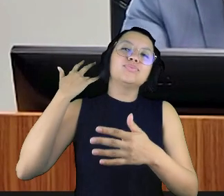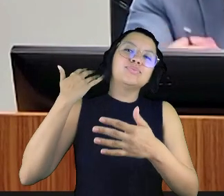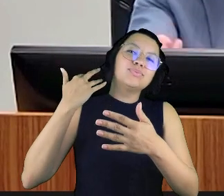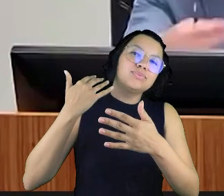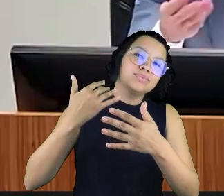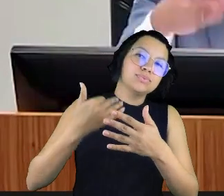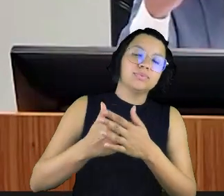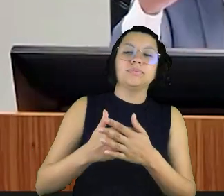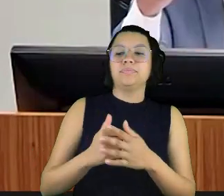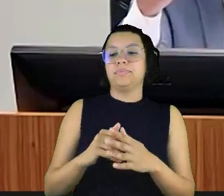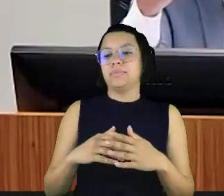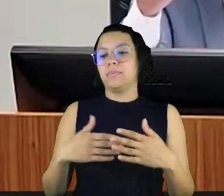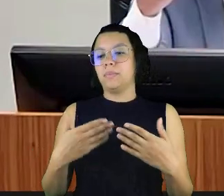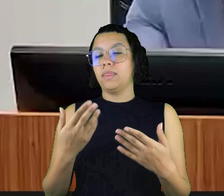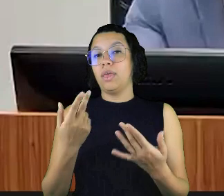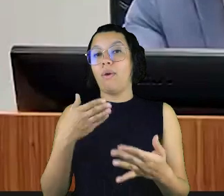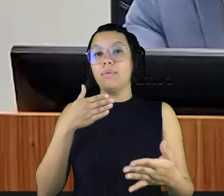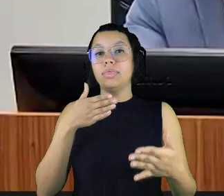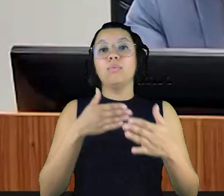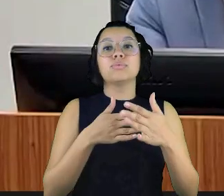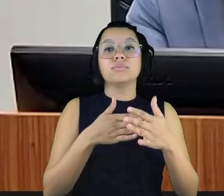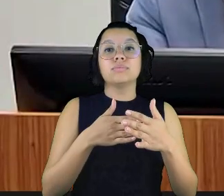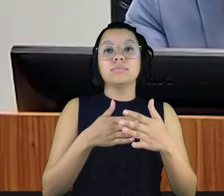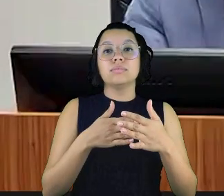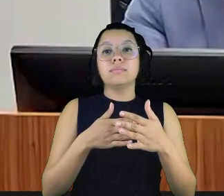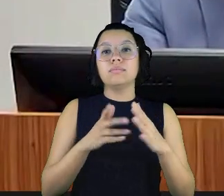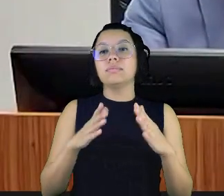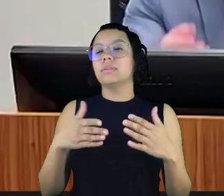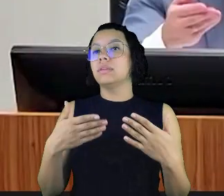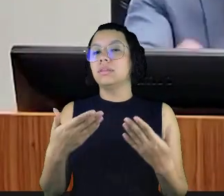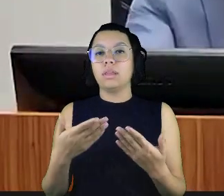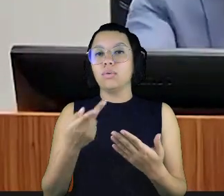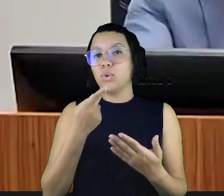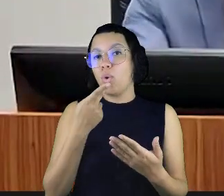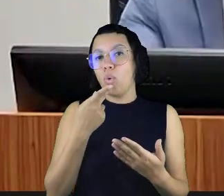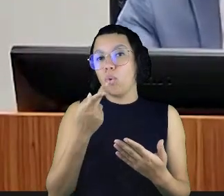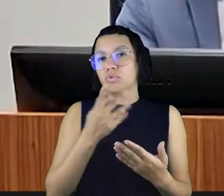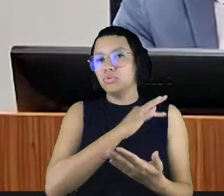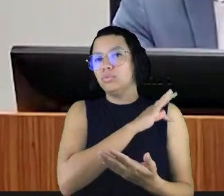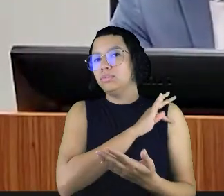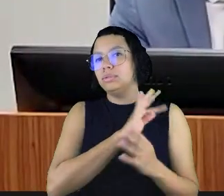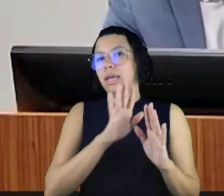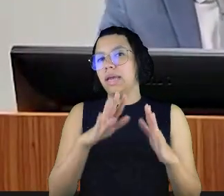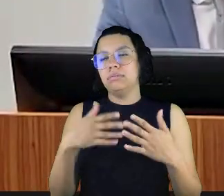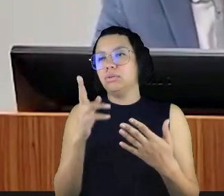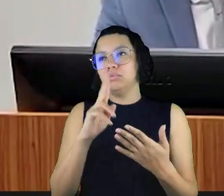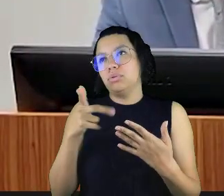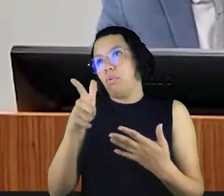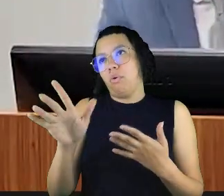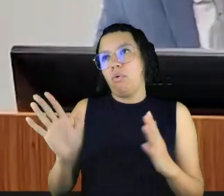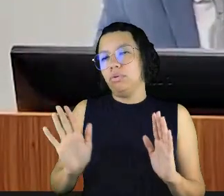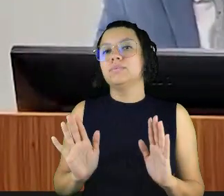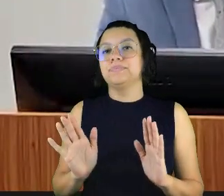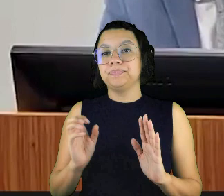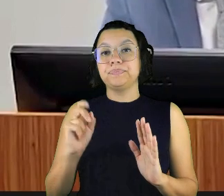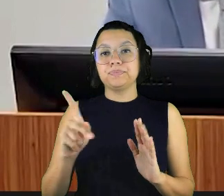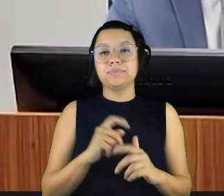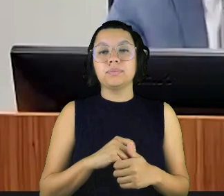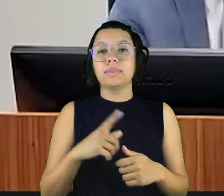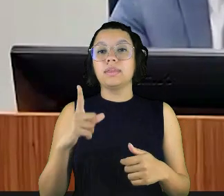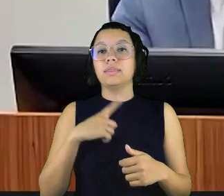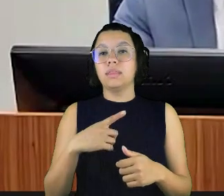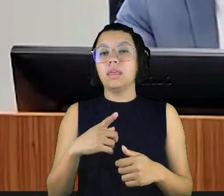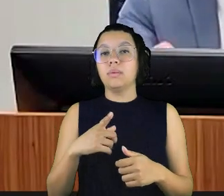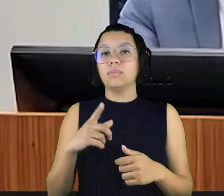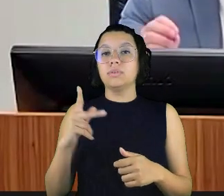técnico próprio, usemos aí um outro, enfim. E temos a prescrição para o redirecionamento, que está